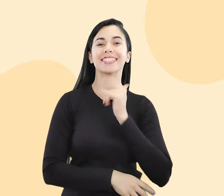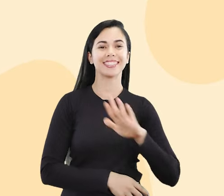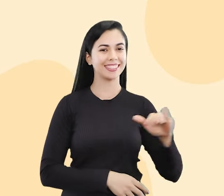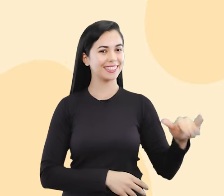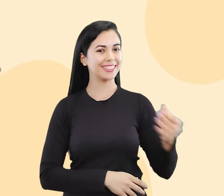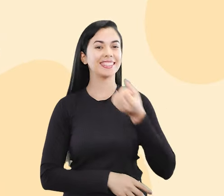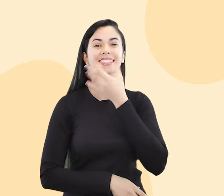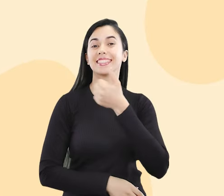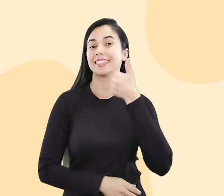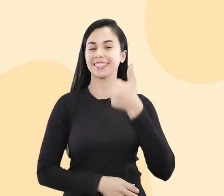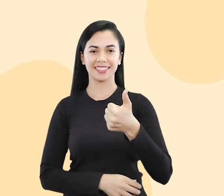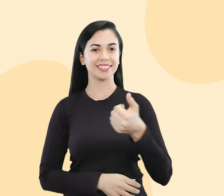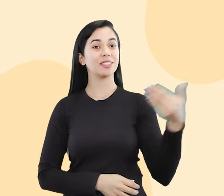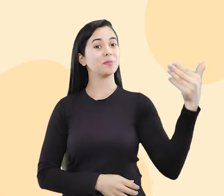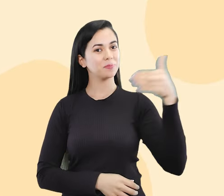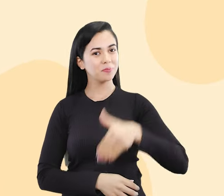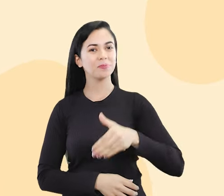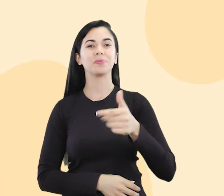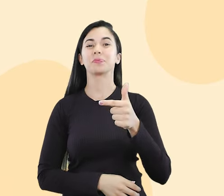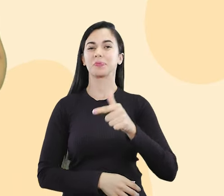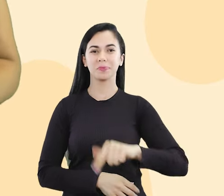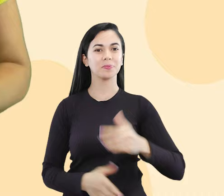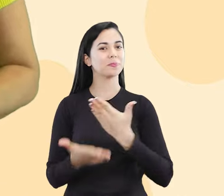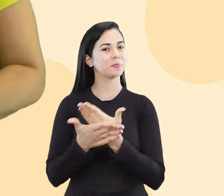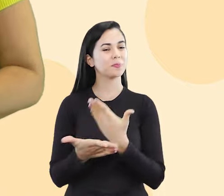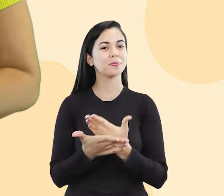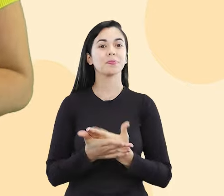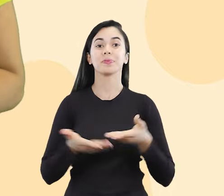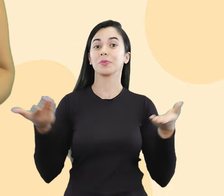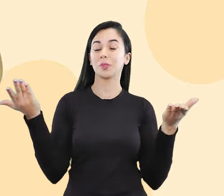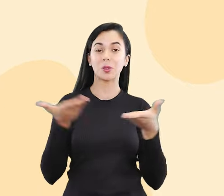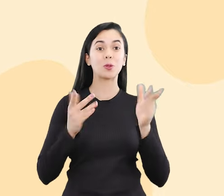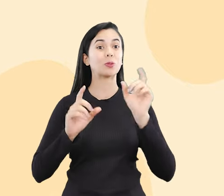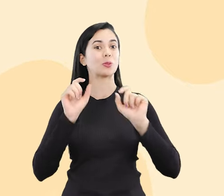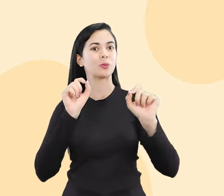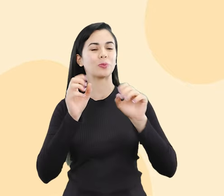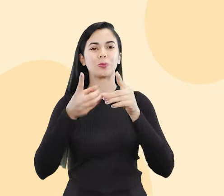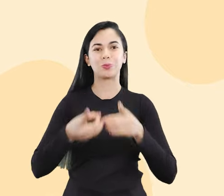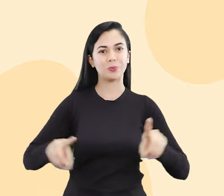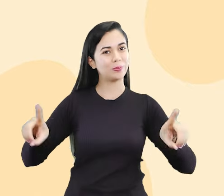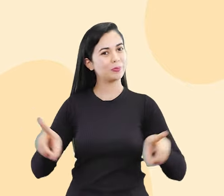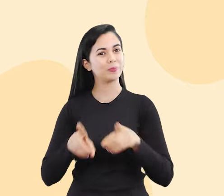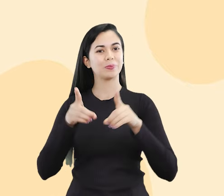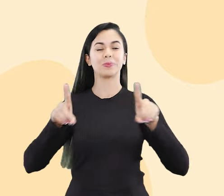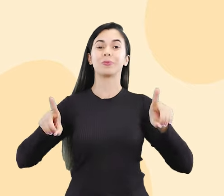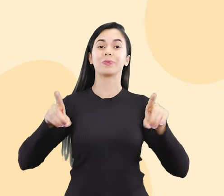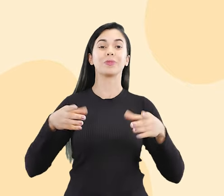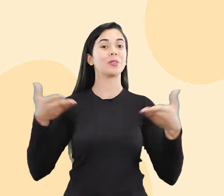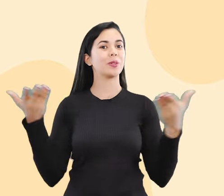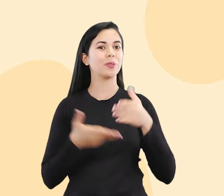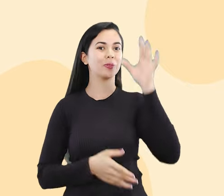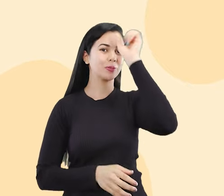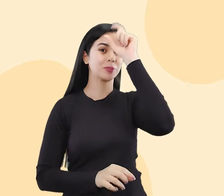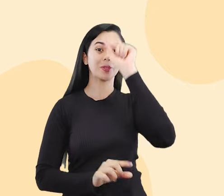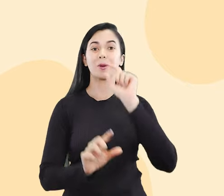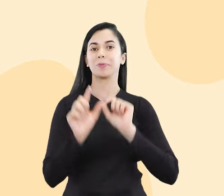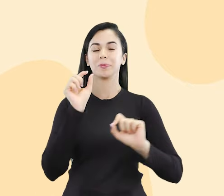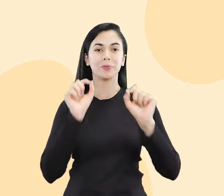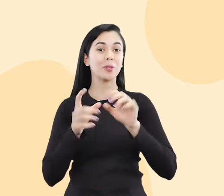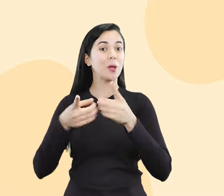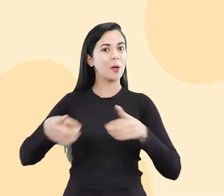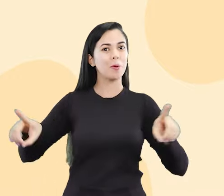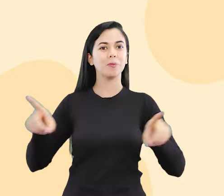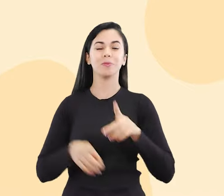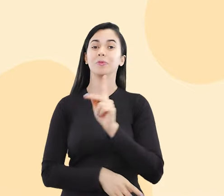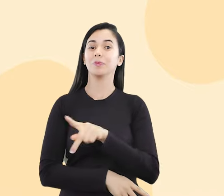Olá, crianças, tudo bem com vocês? Estamos de volta para mais uma aula. Hoje a nossa aula é de musicalização. E por meio